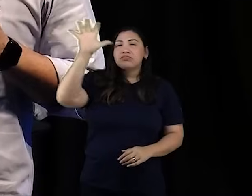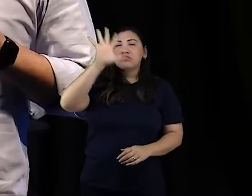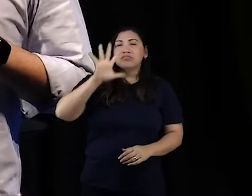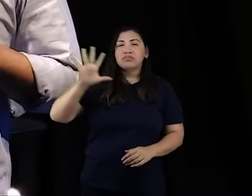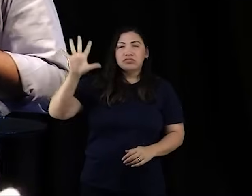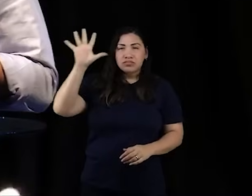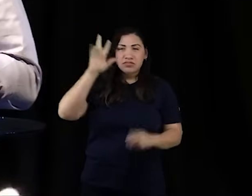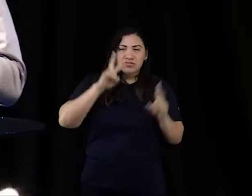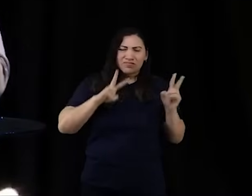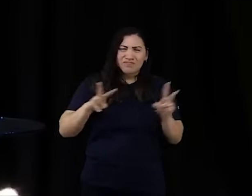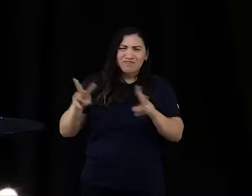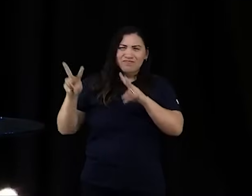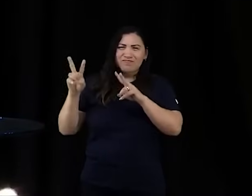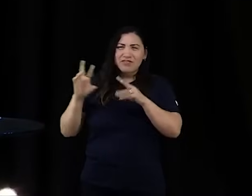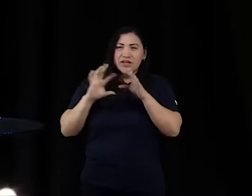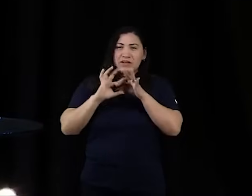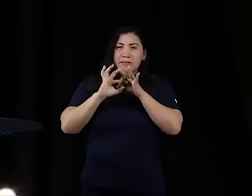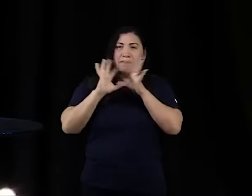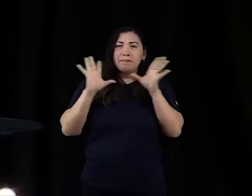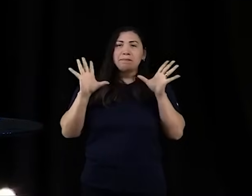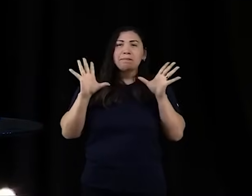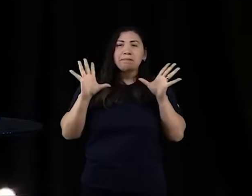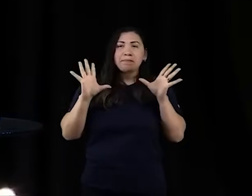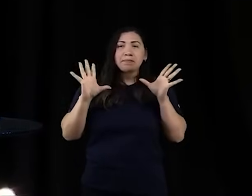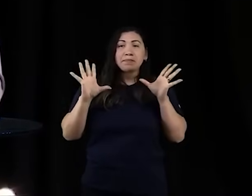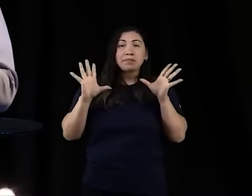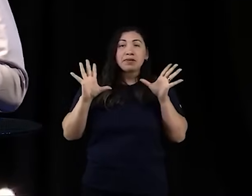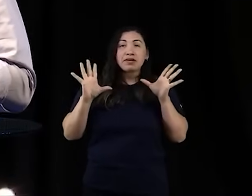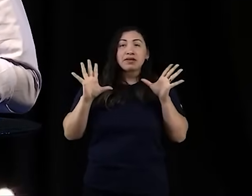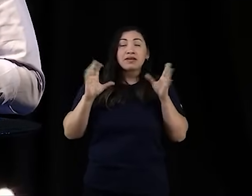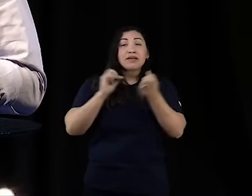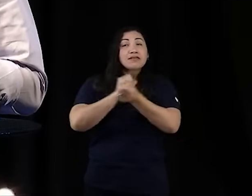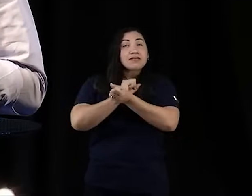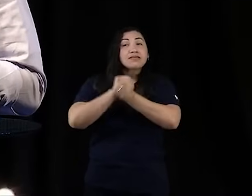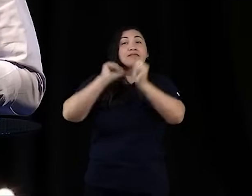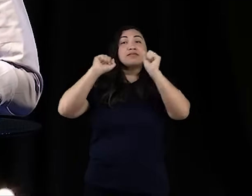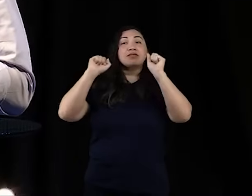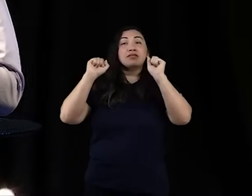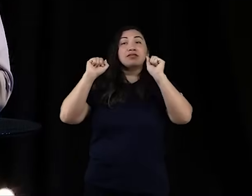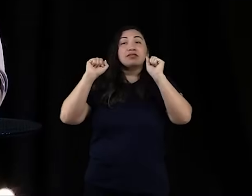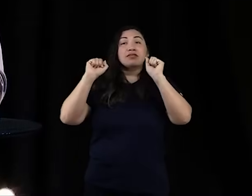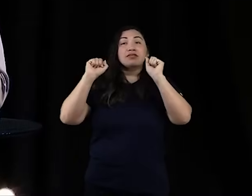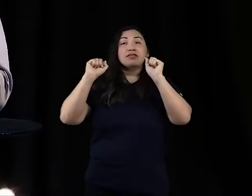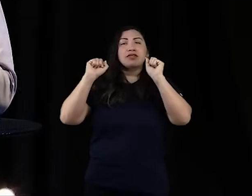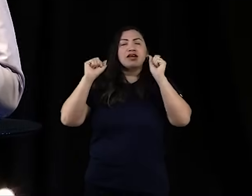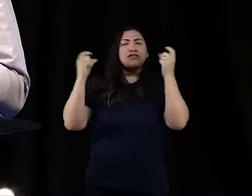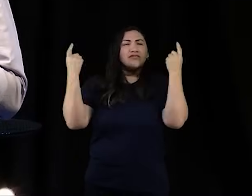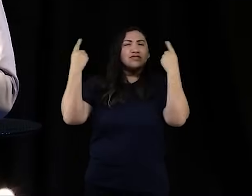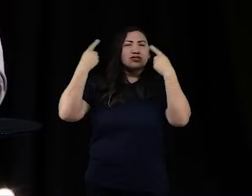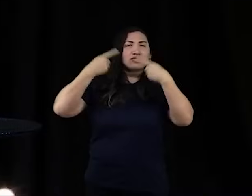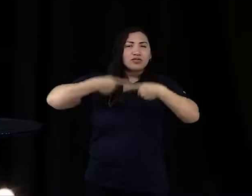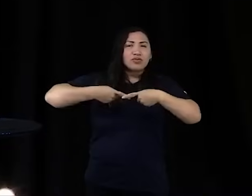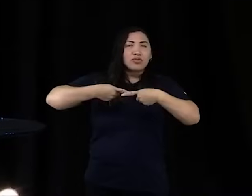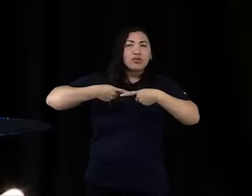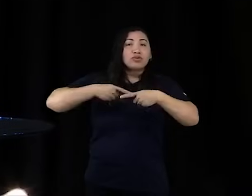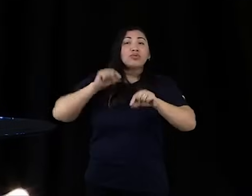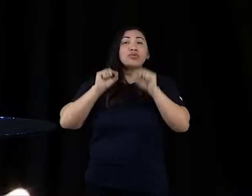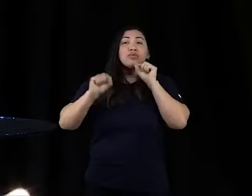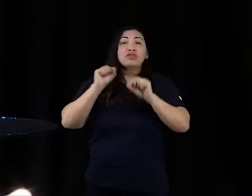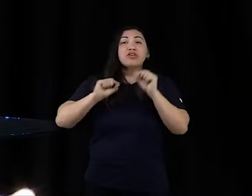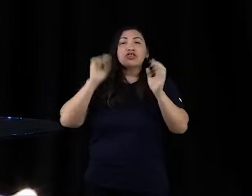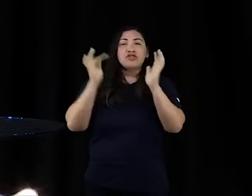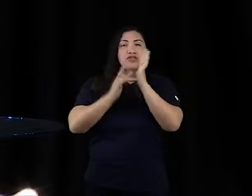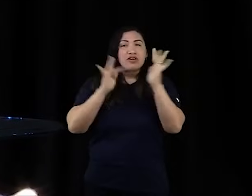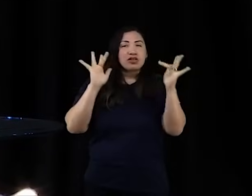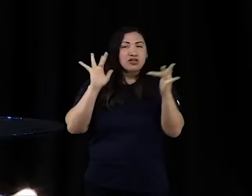que a libertação ela ela vai de encontro àquilo que jesus veio fazer ele